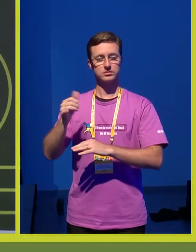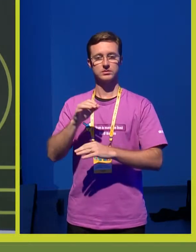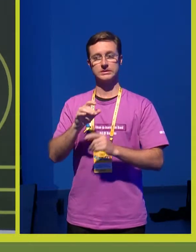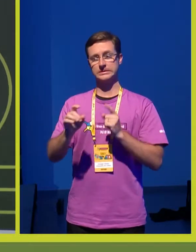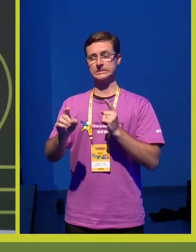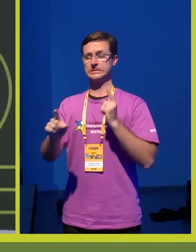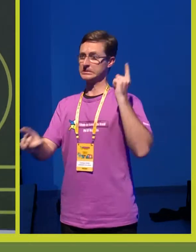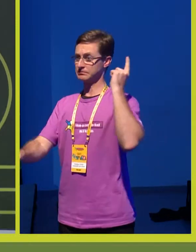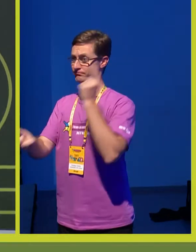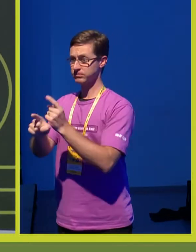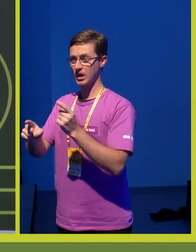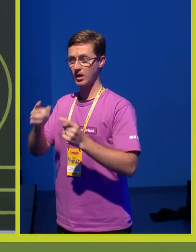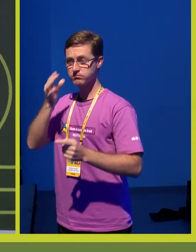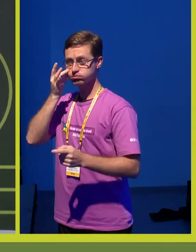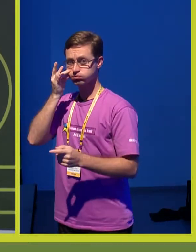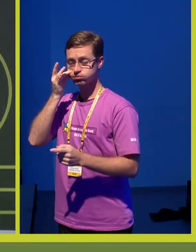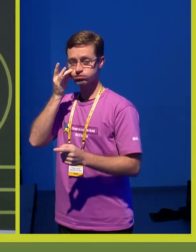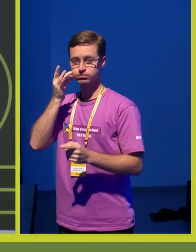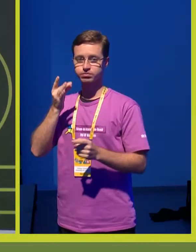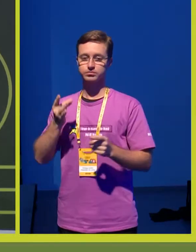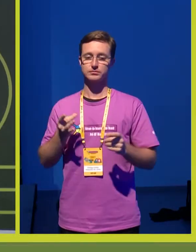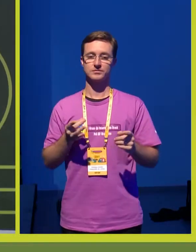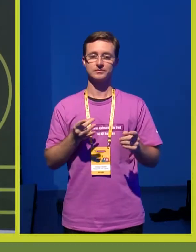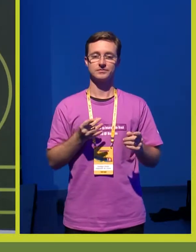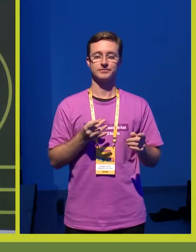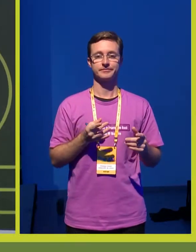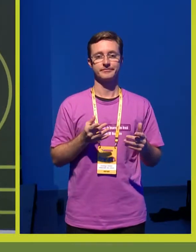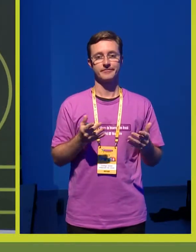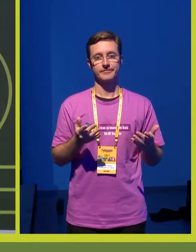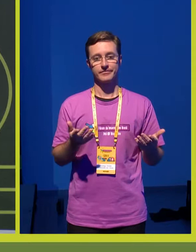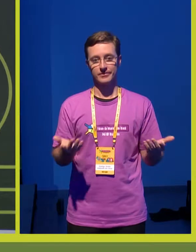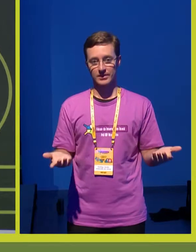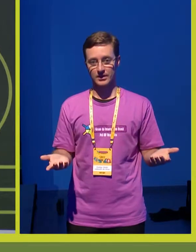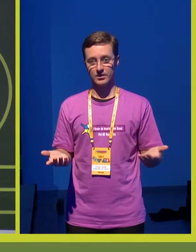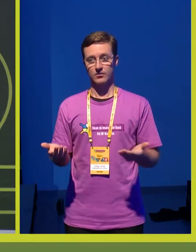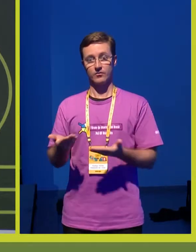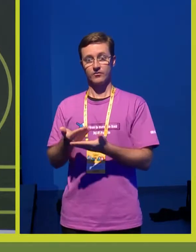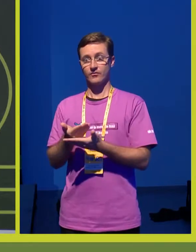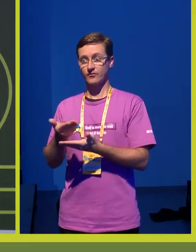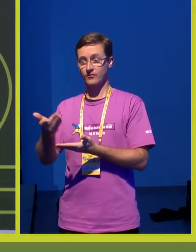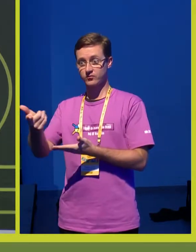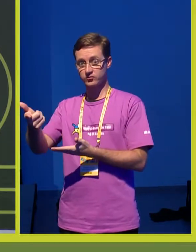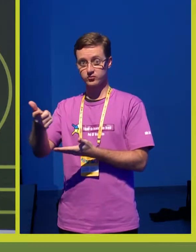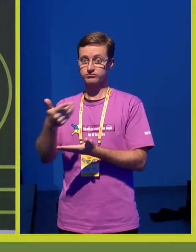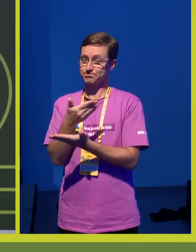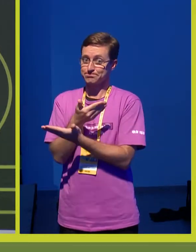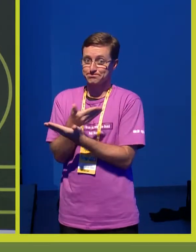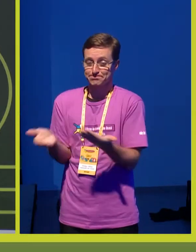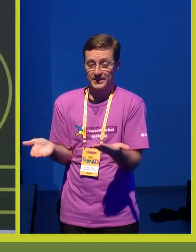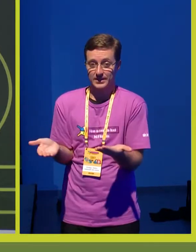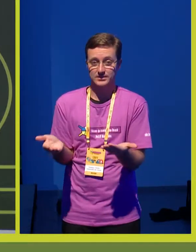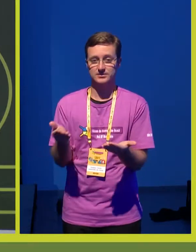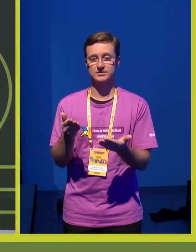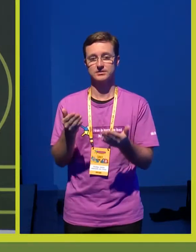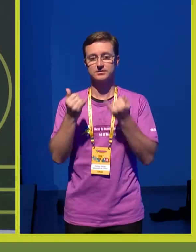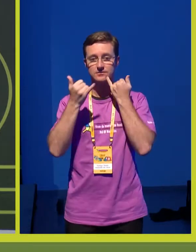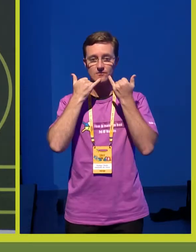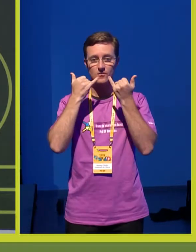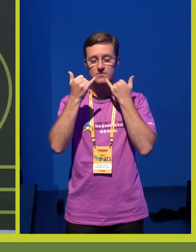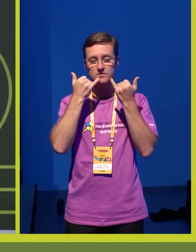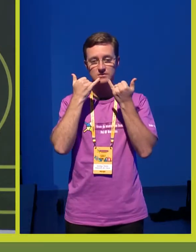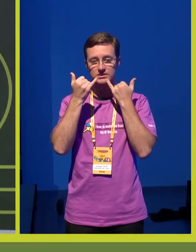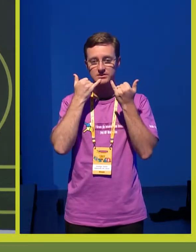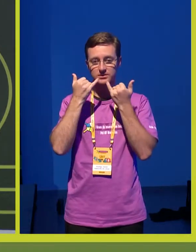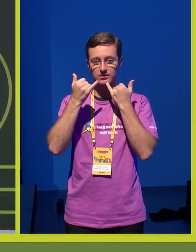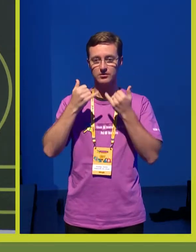mesmo de verdade você vai perder aquelas informações que são essenciais para a